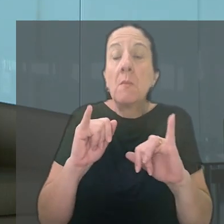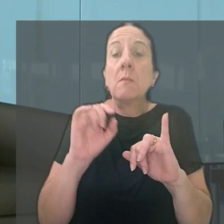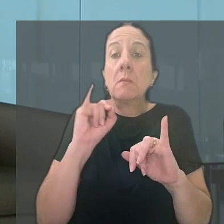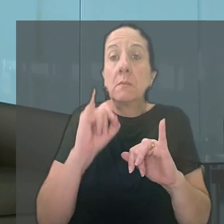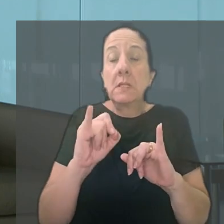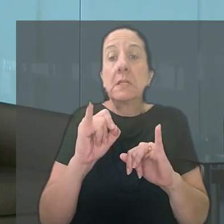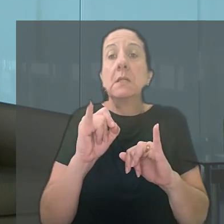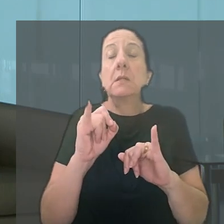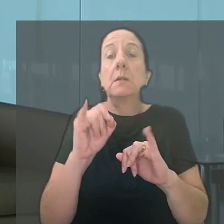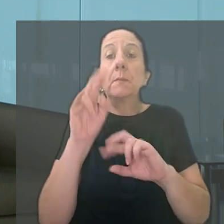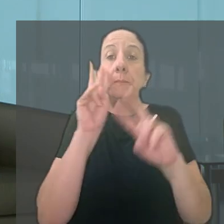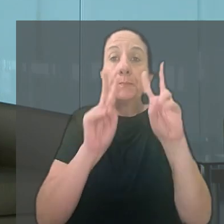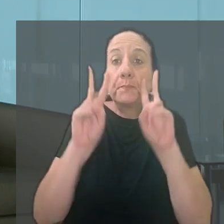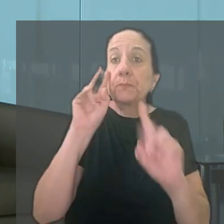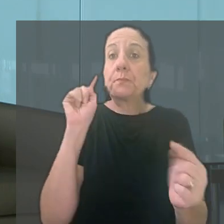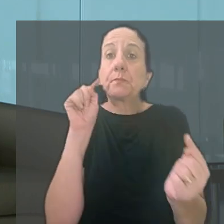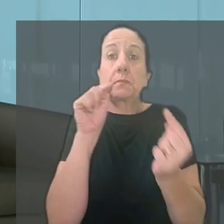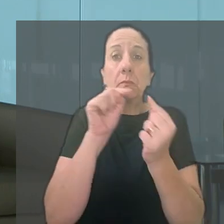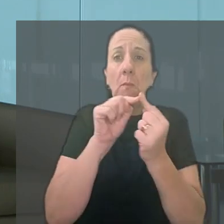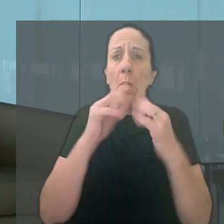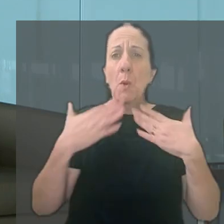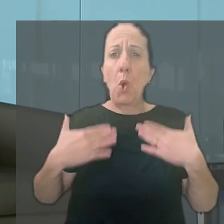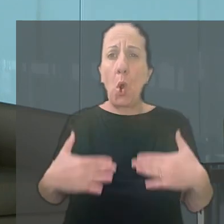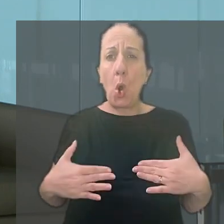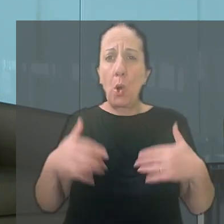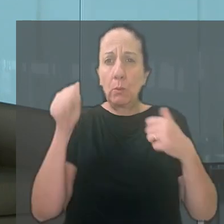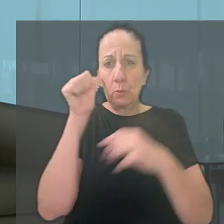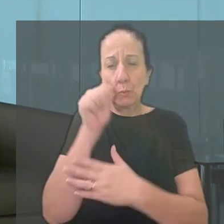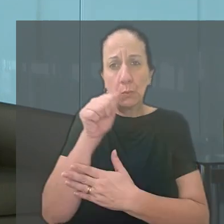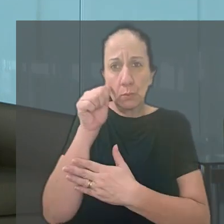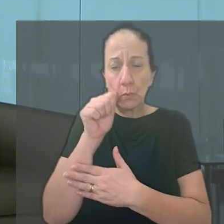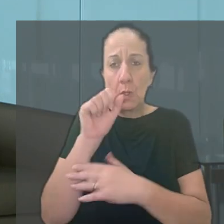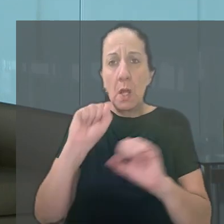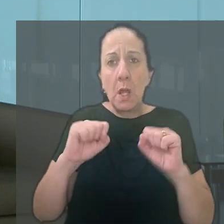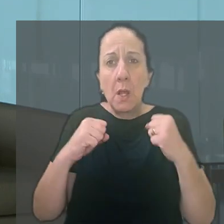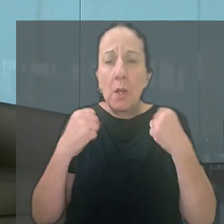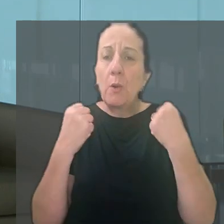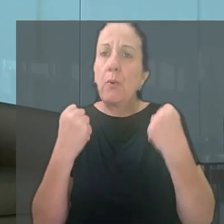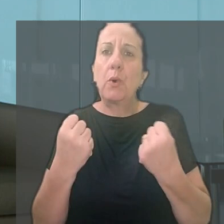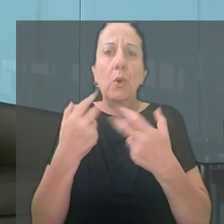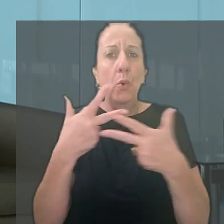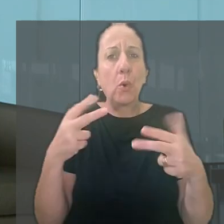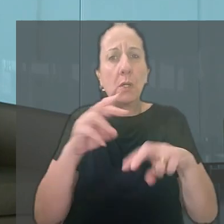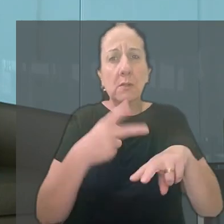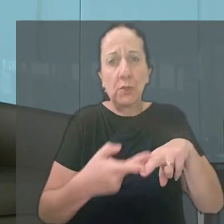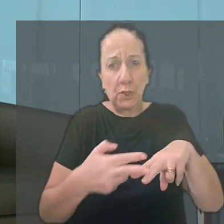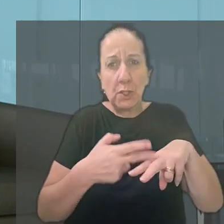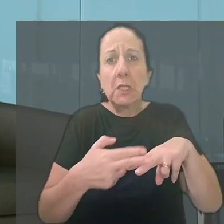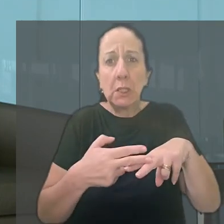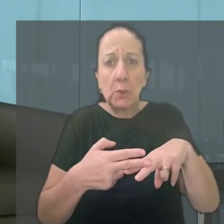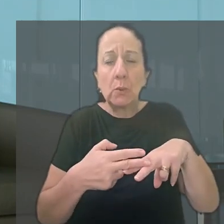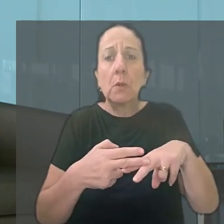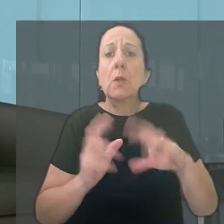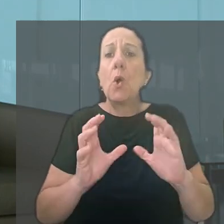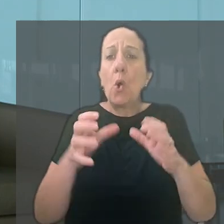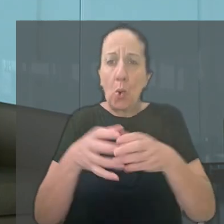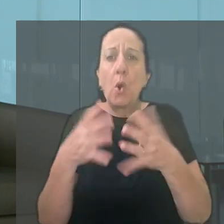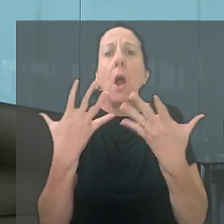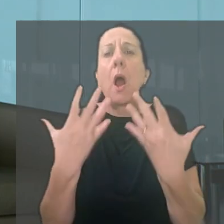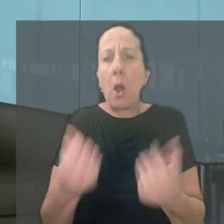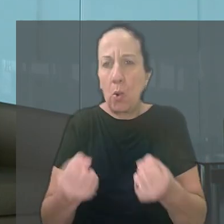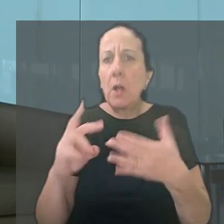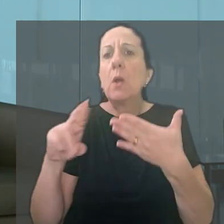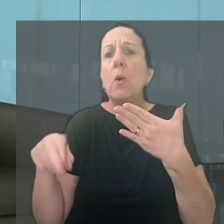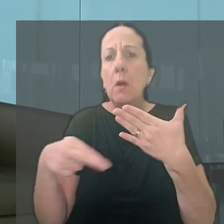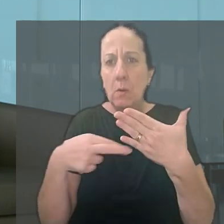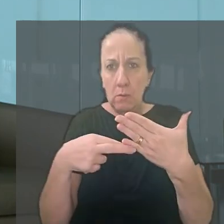se deu sob a ótica da objetificação do corpo feminino, reforçando estereótipos de gênero. Assim, o colegiado